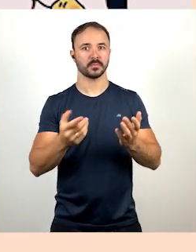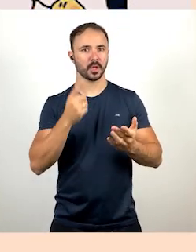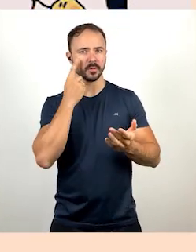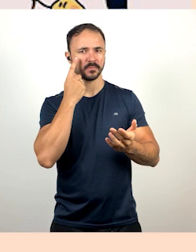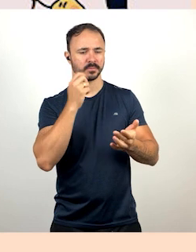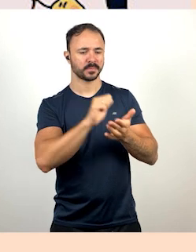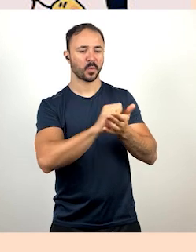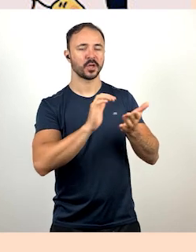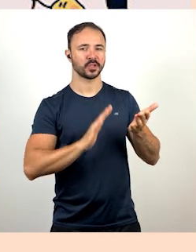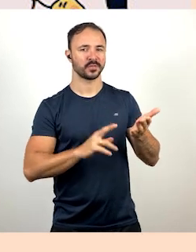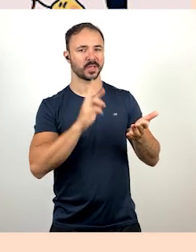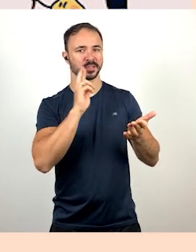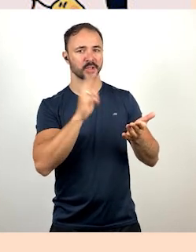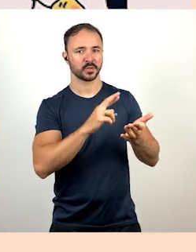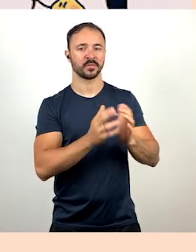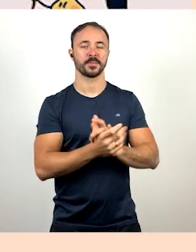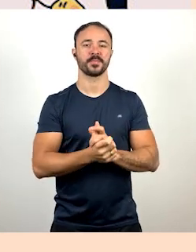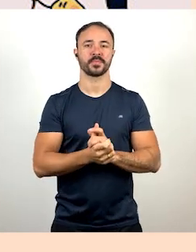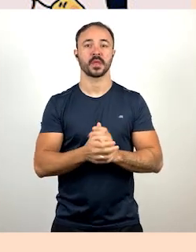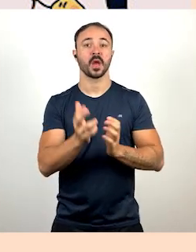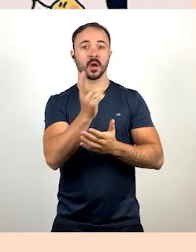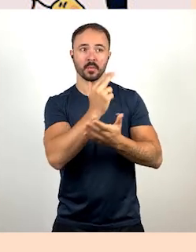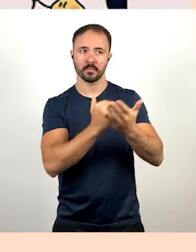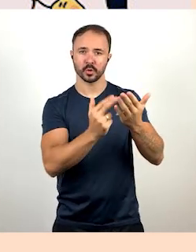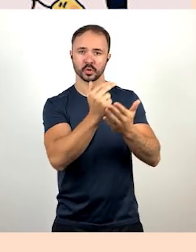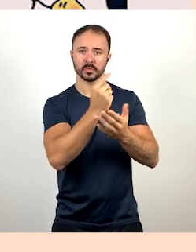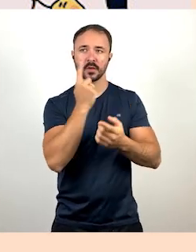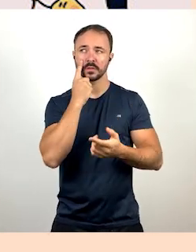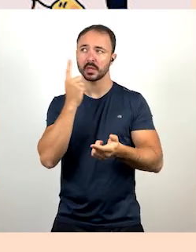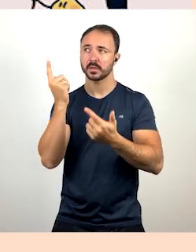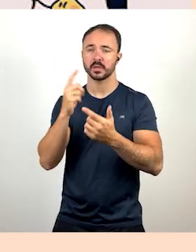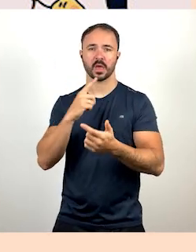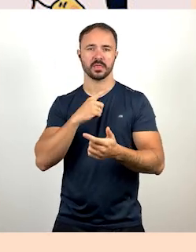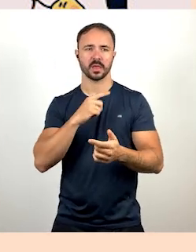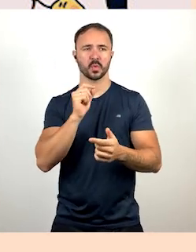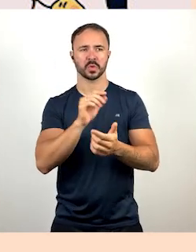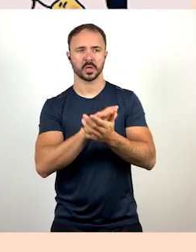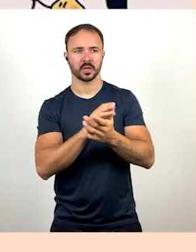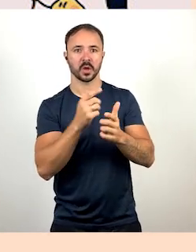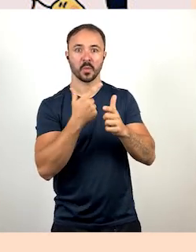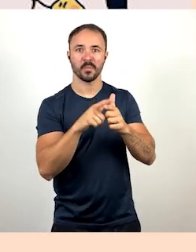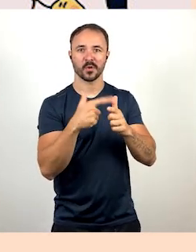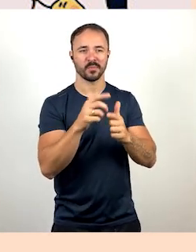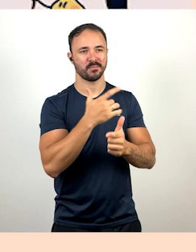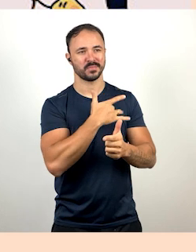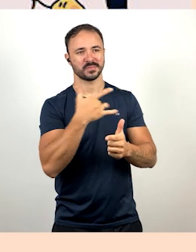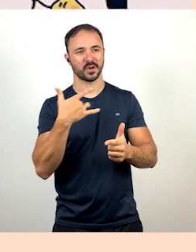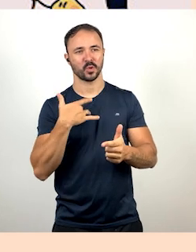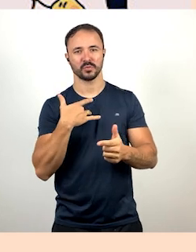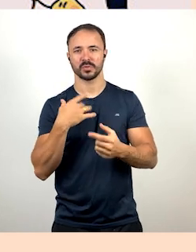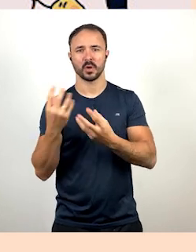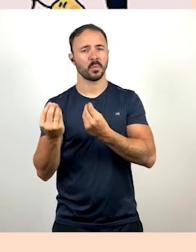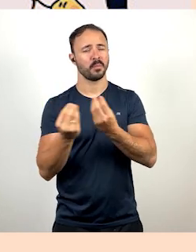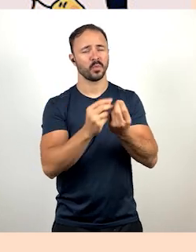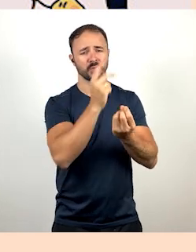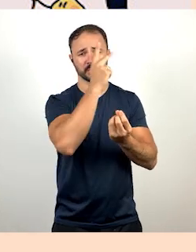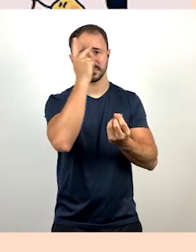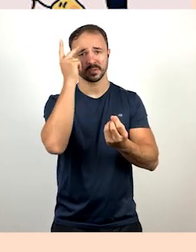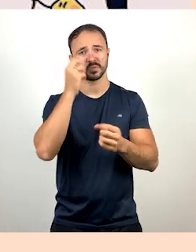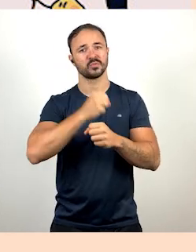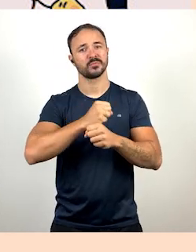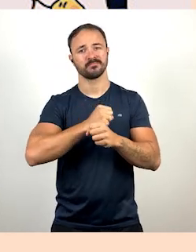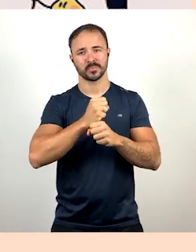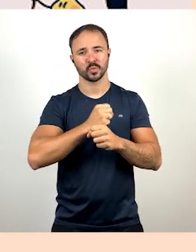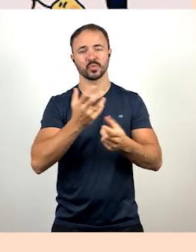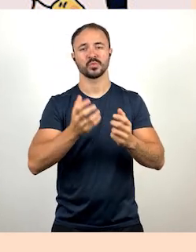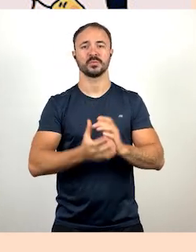assunto. A ilustração ao lado faz alusão a um problema de saúde que acomete várias pessoas